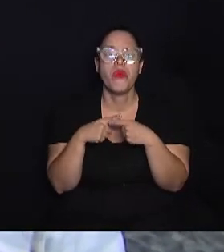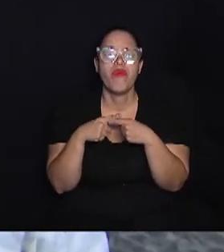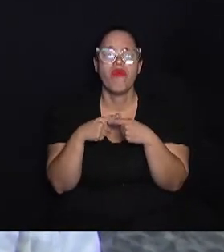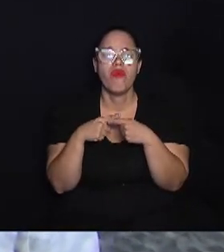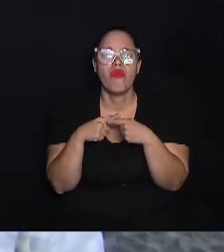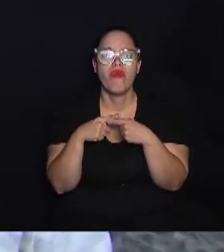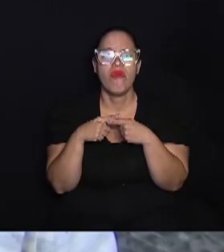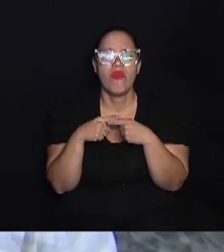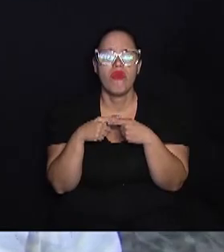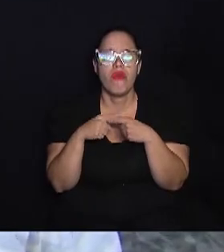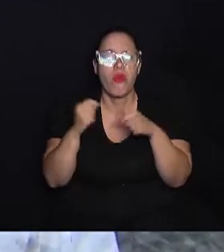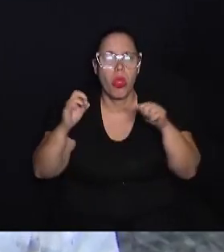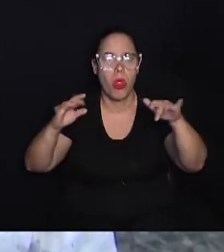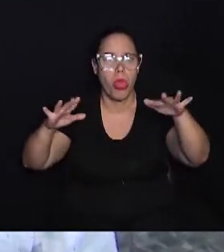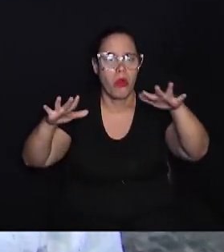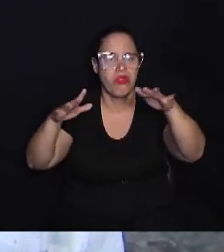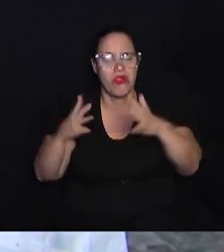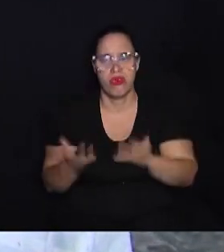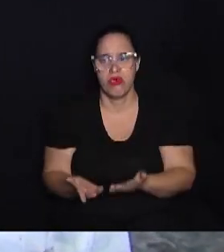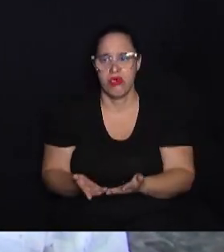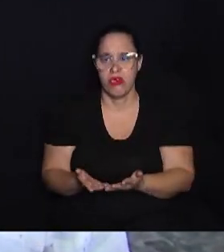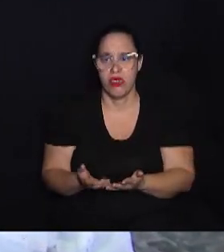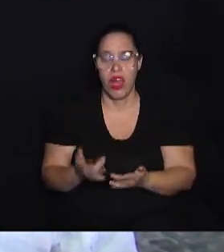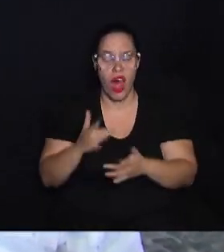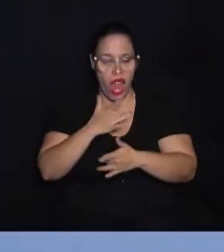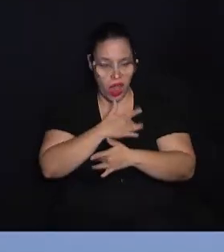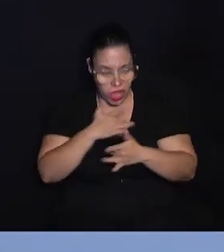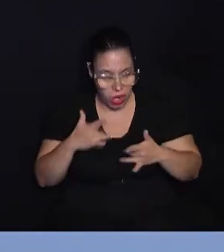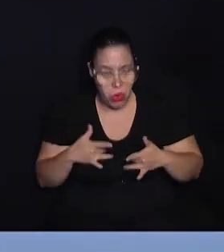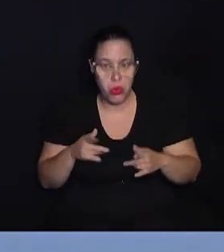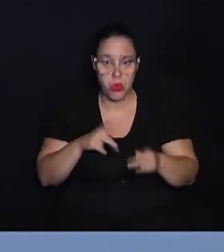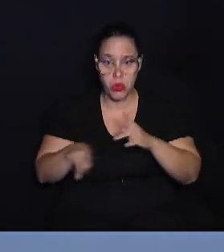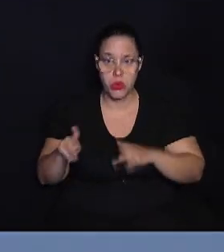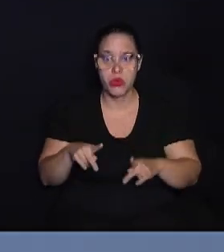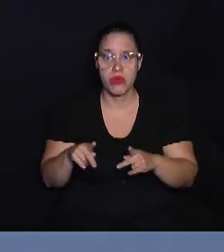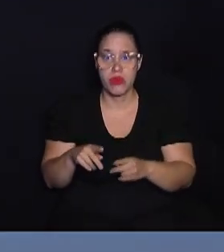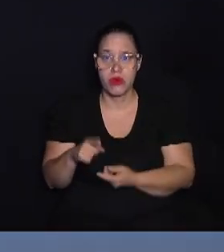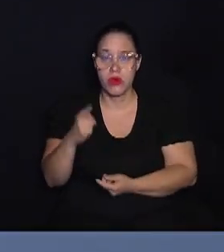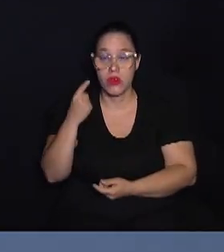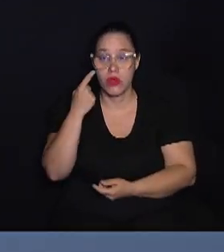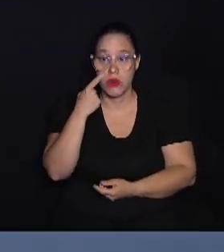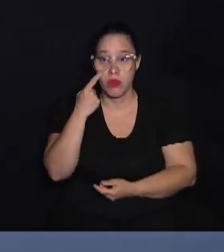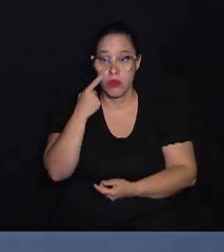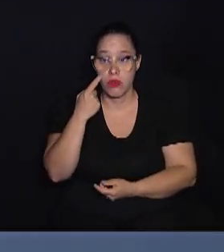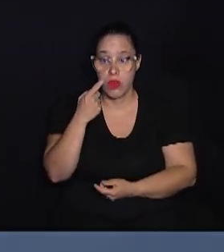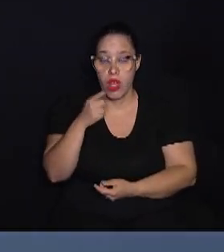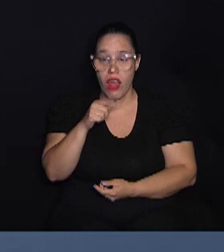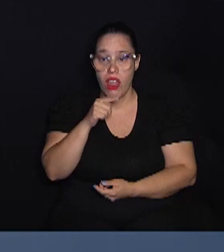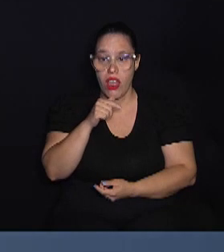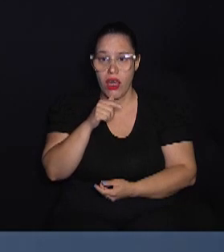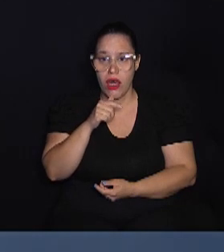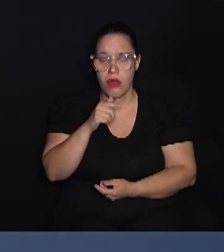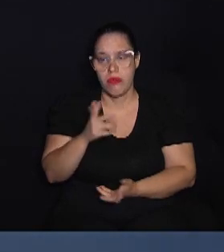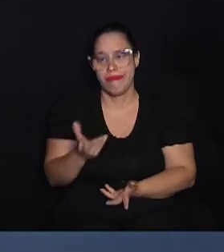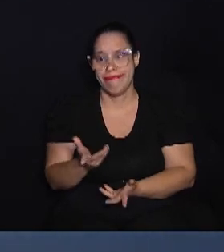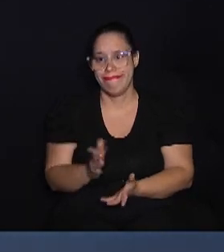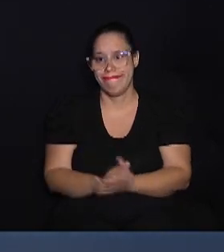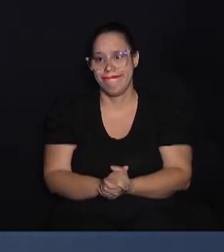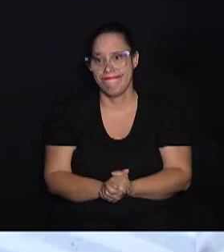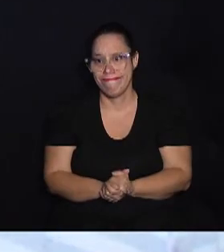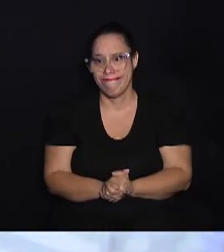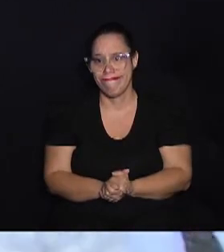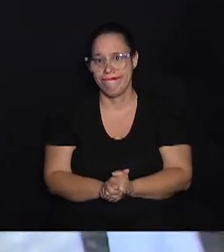põem aí atrapalha a saúde do povo. Como é que tava Valinhos hoje? Tava pior que Campinas.